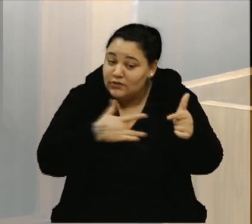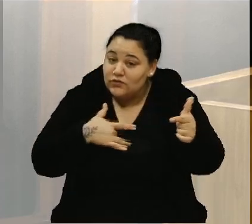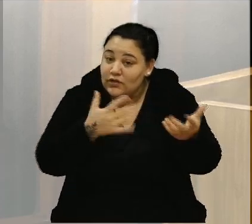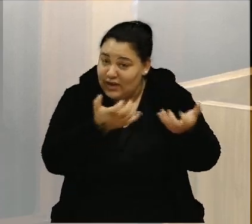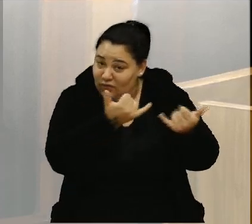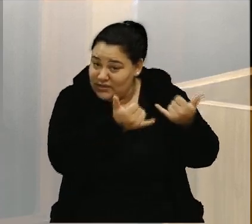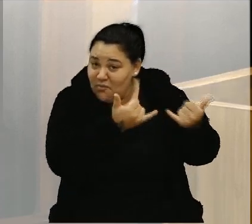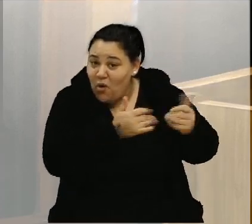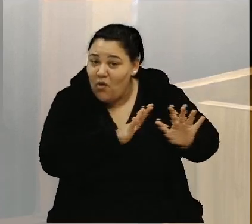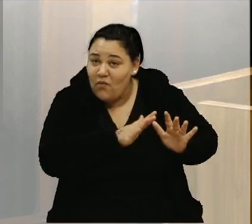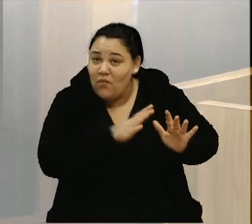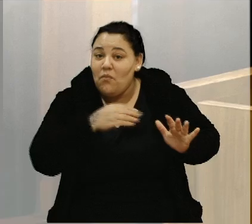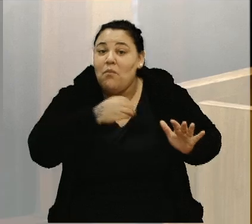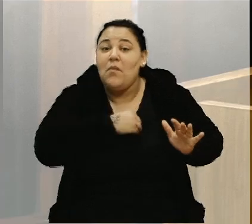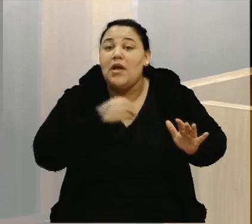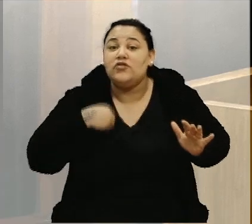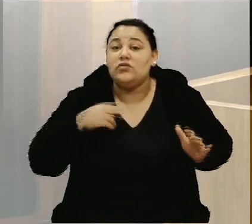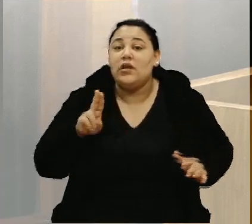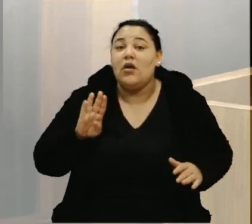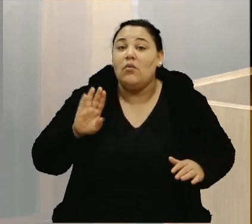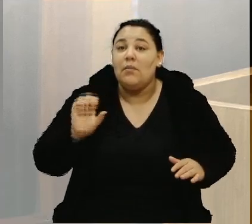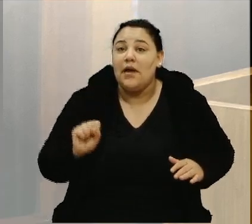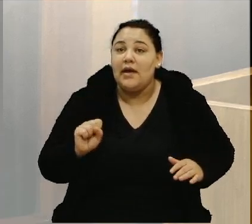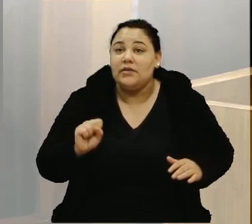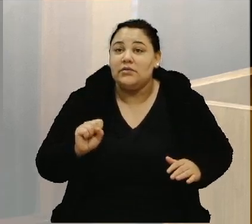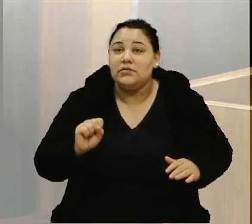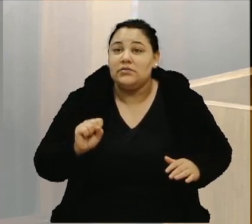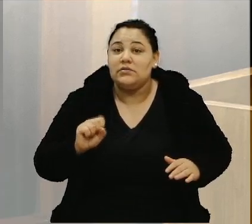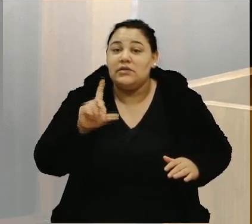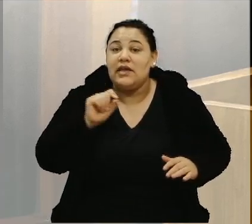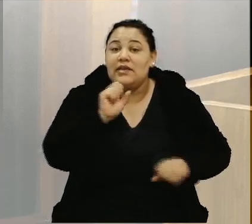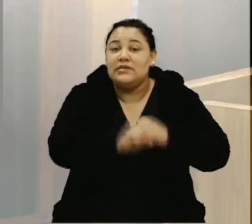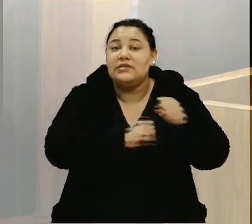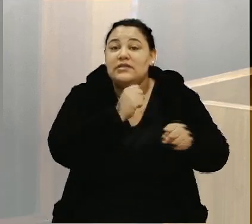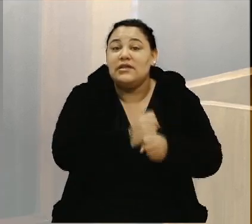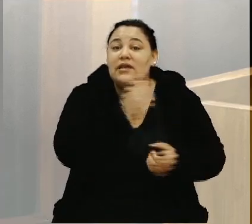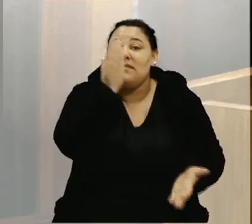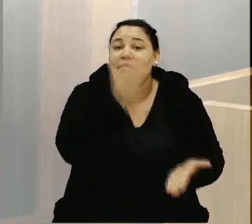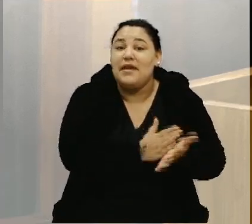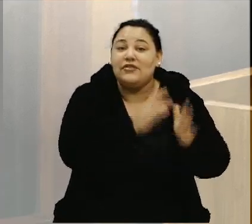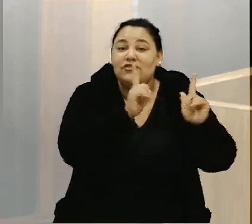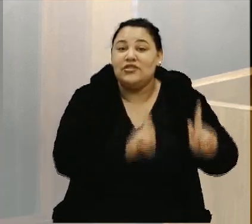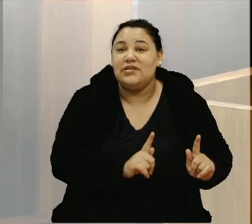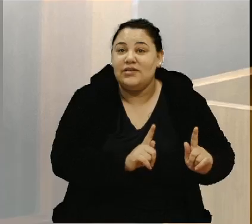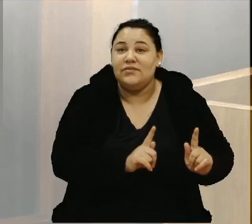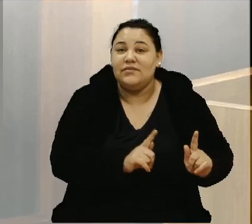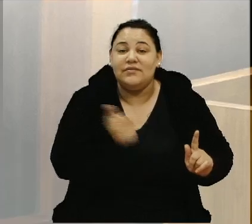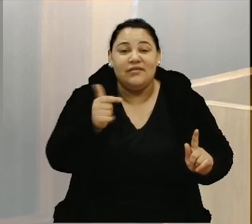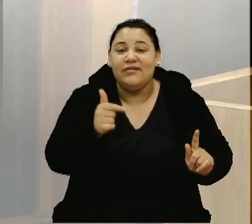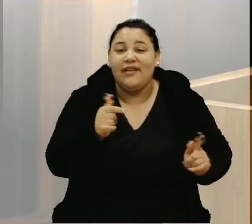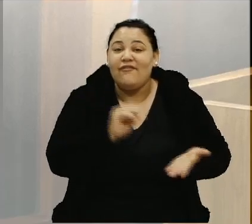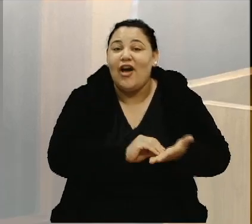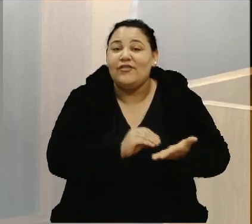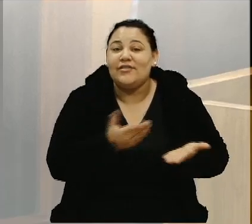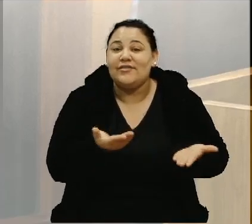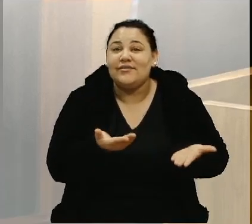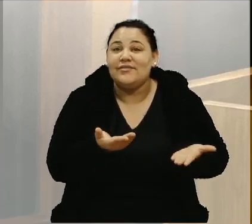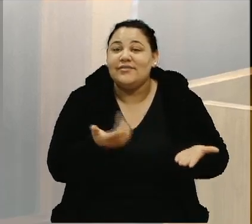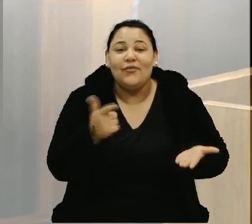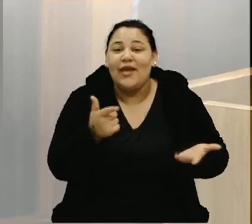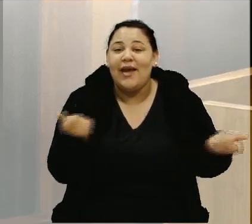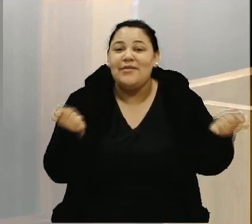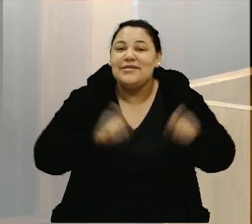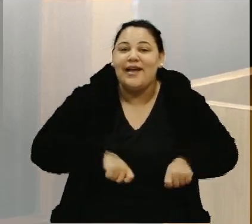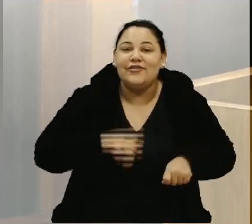exemplo? Médico nas UBSs. 3 anos e meio de gestão e nós continuamos com uma gestão da saúde incompetente, sem